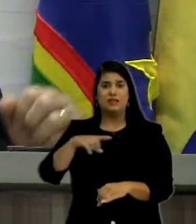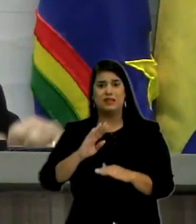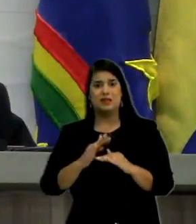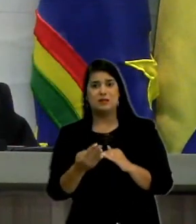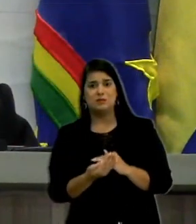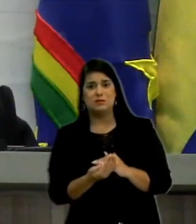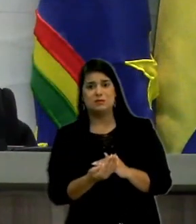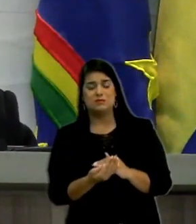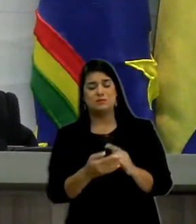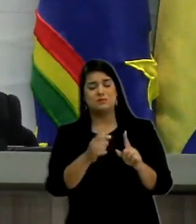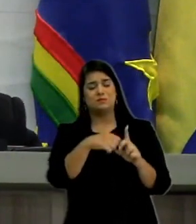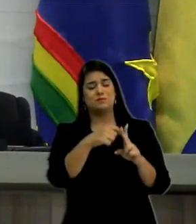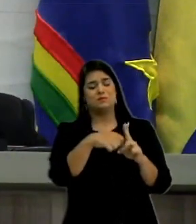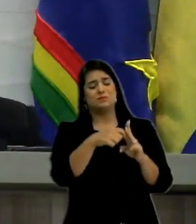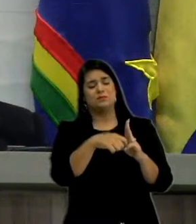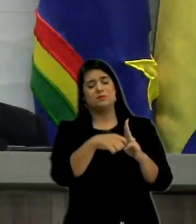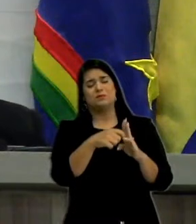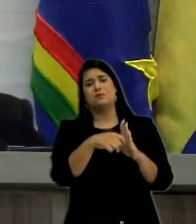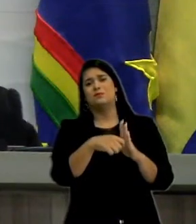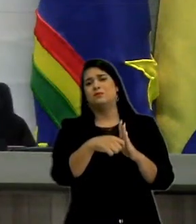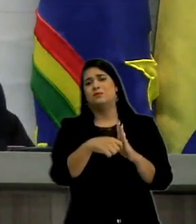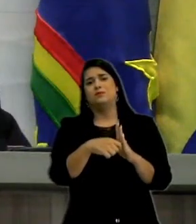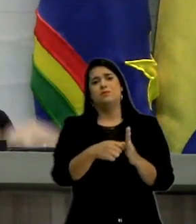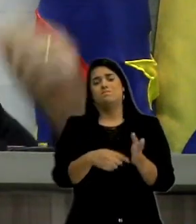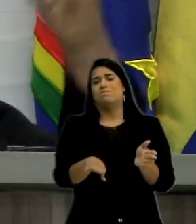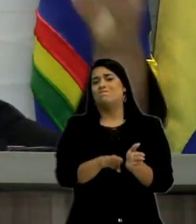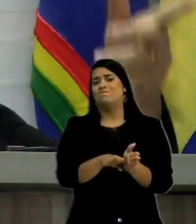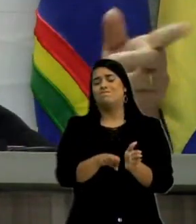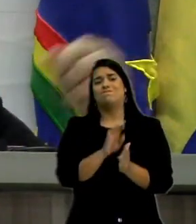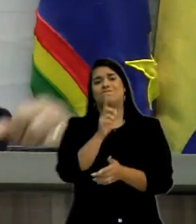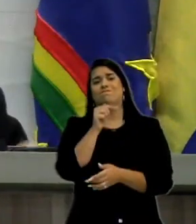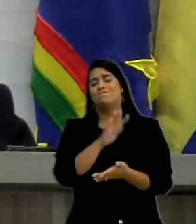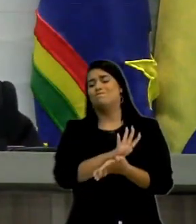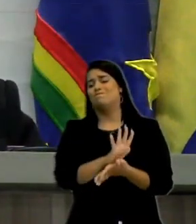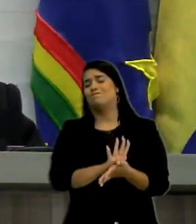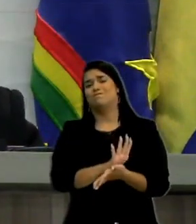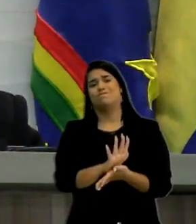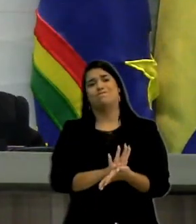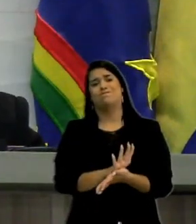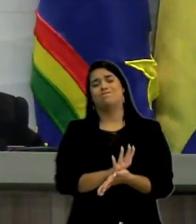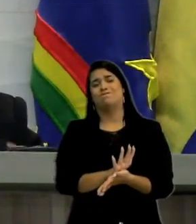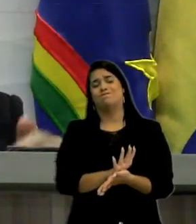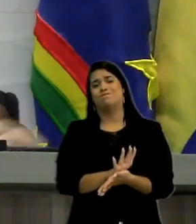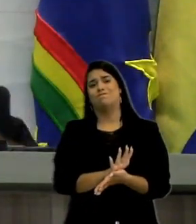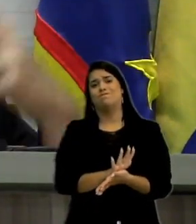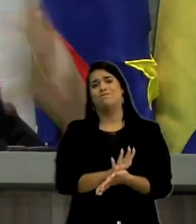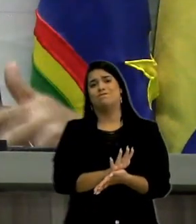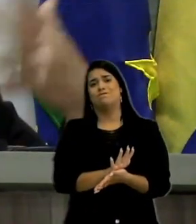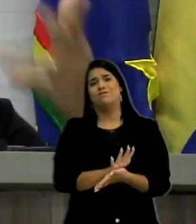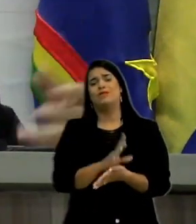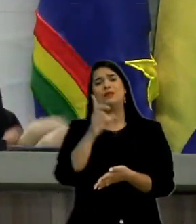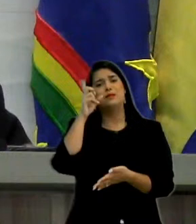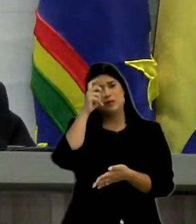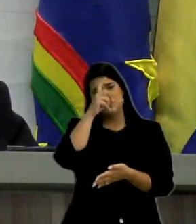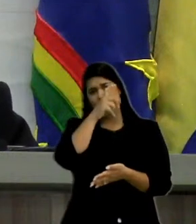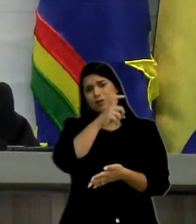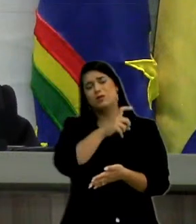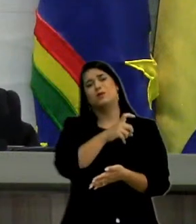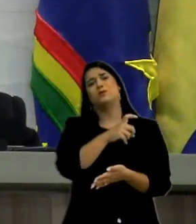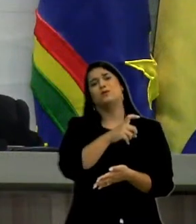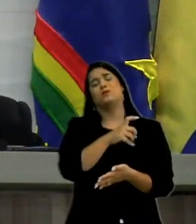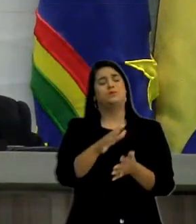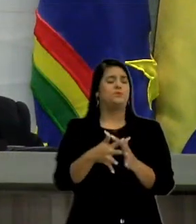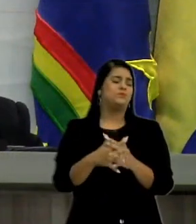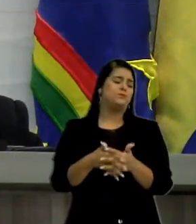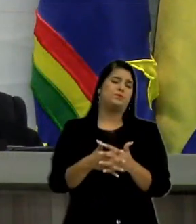4 meses que não chega água, outro com 2 meses, outro com 3, e assim está cada vez aumentando mais o tempo. A